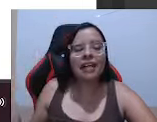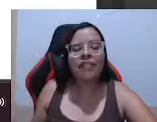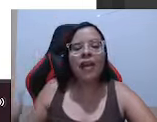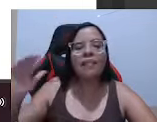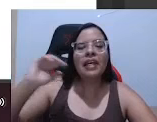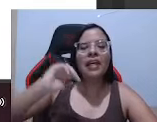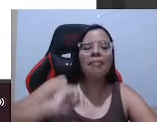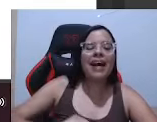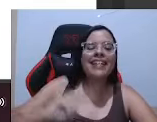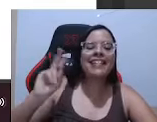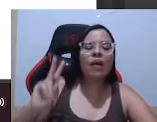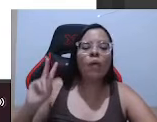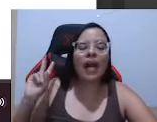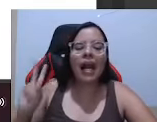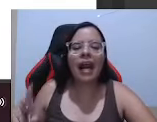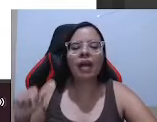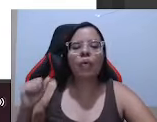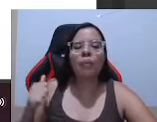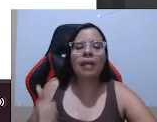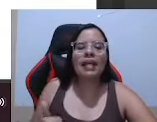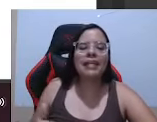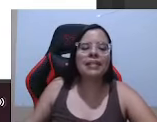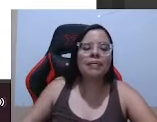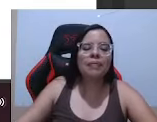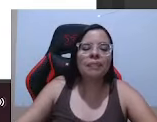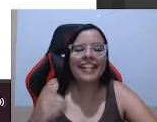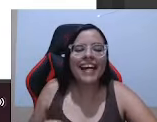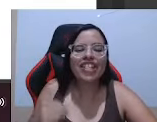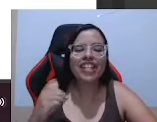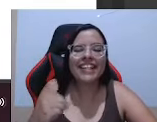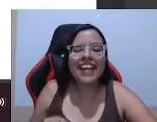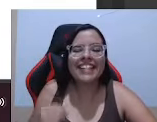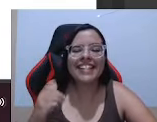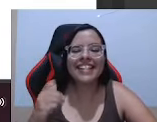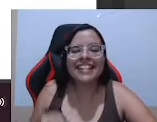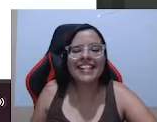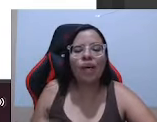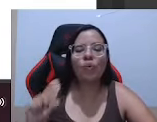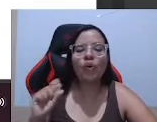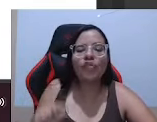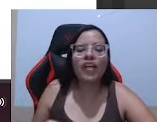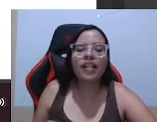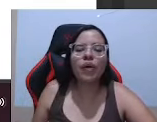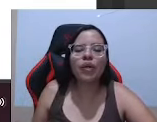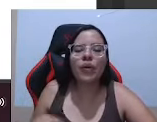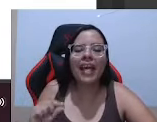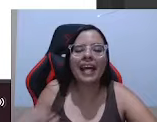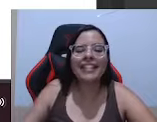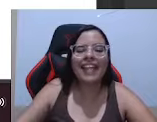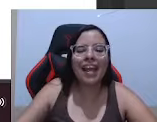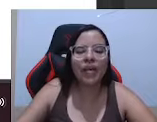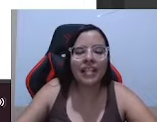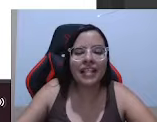se inscrever em mais de um cargo, beleza? Taxa de inscrição